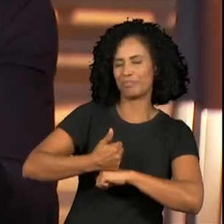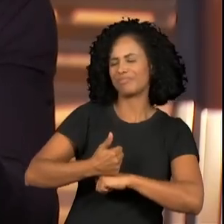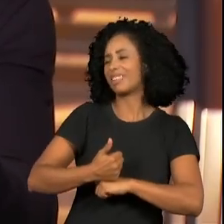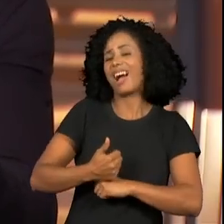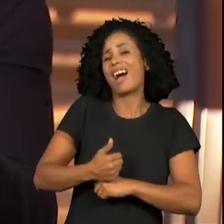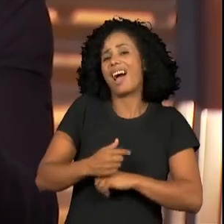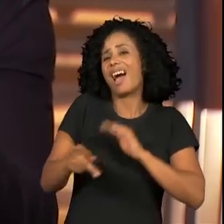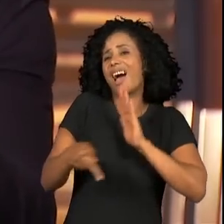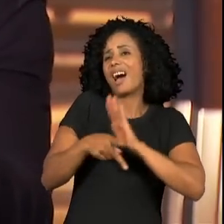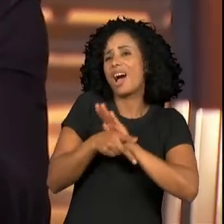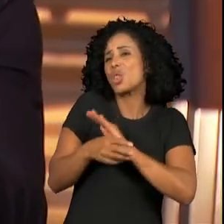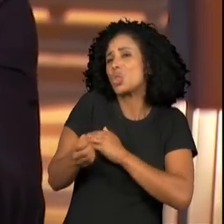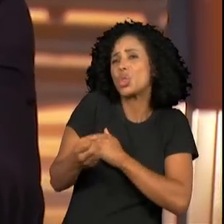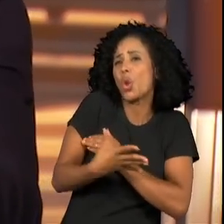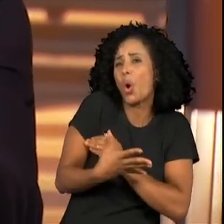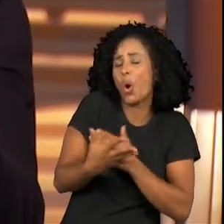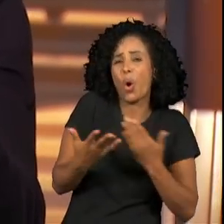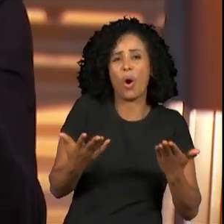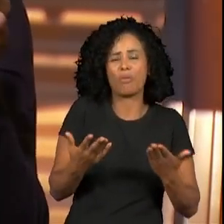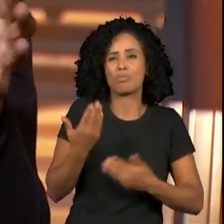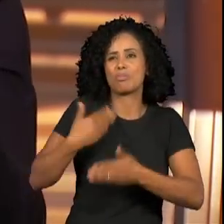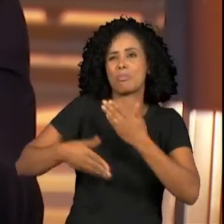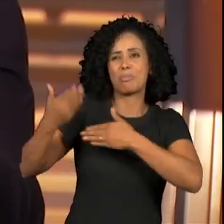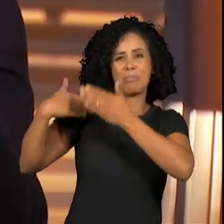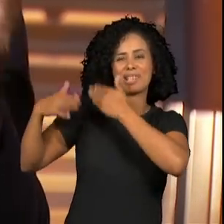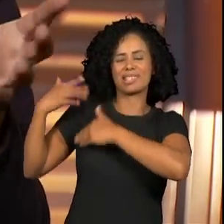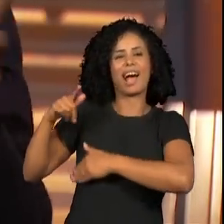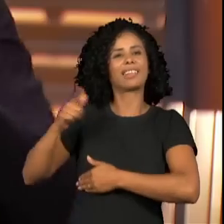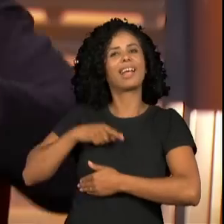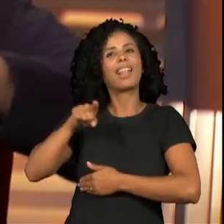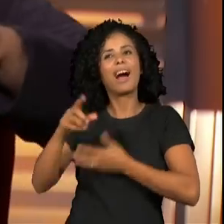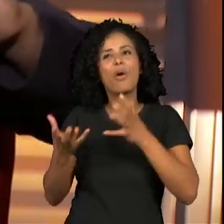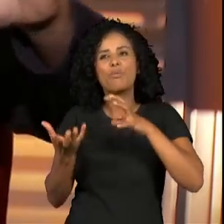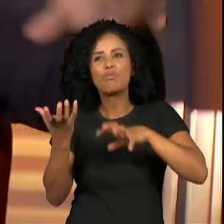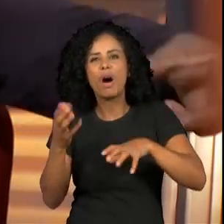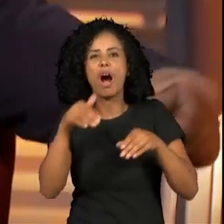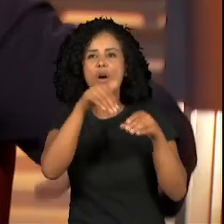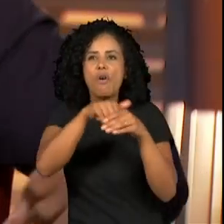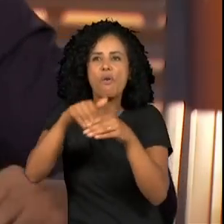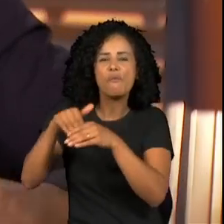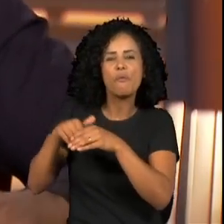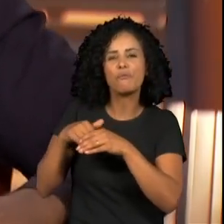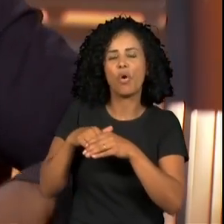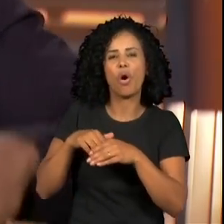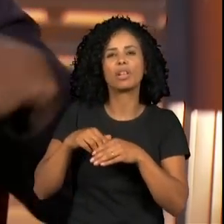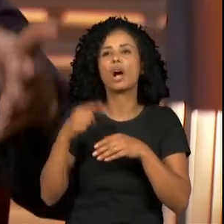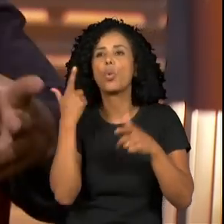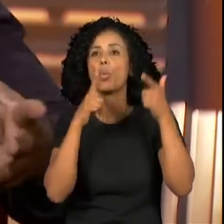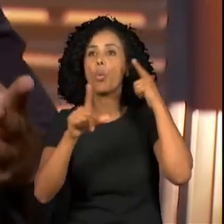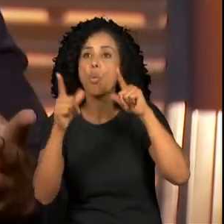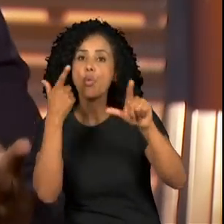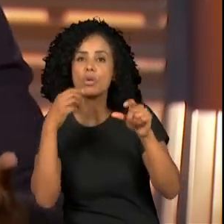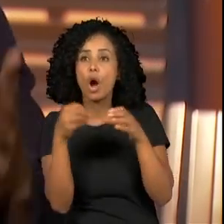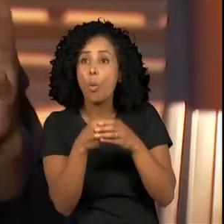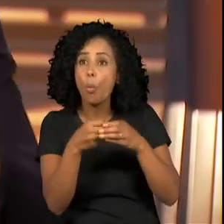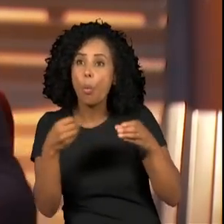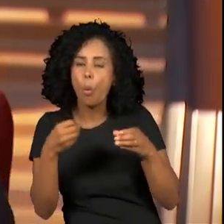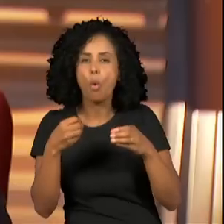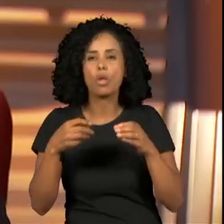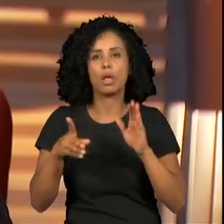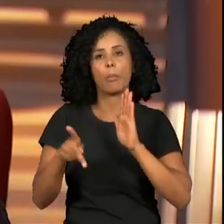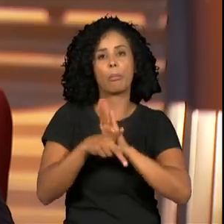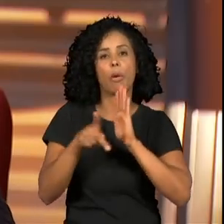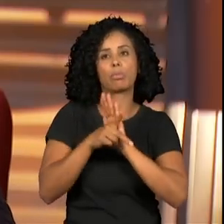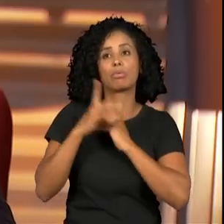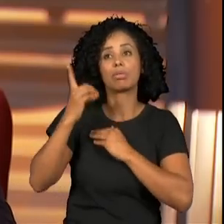povo. Tipo assim, eu estava vendo um tempo atrás, um congresso, uma votação para ter cotas para deputados. Mano, não precisa